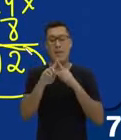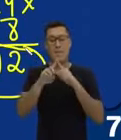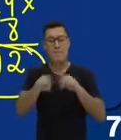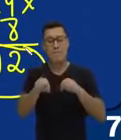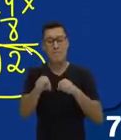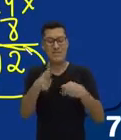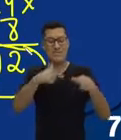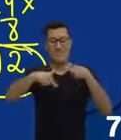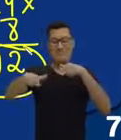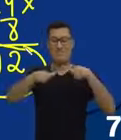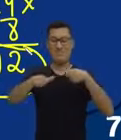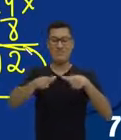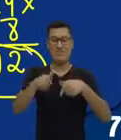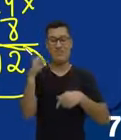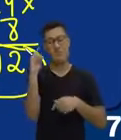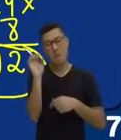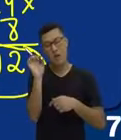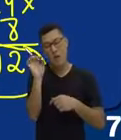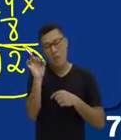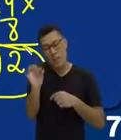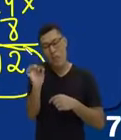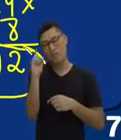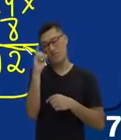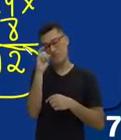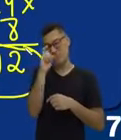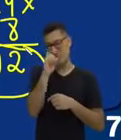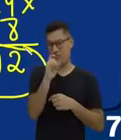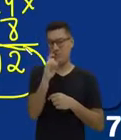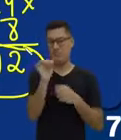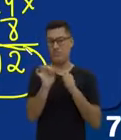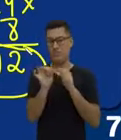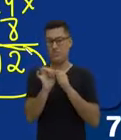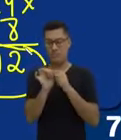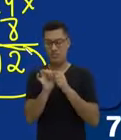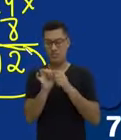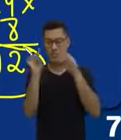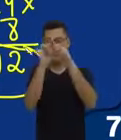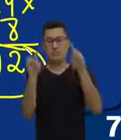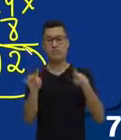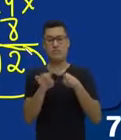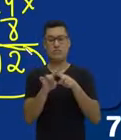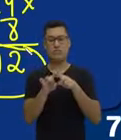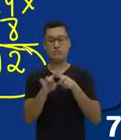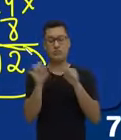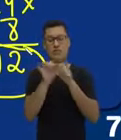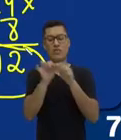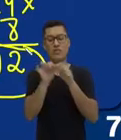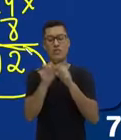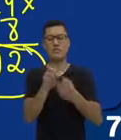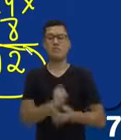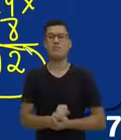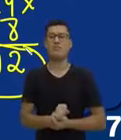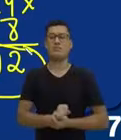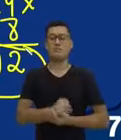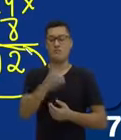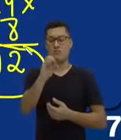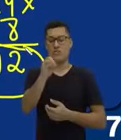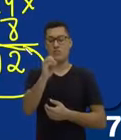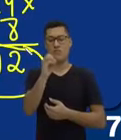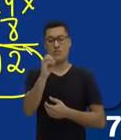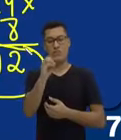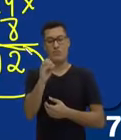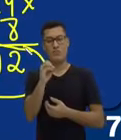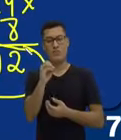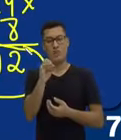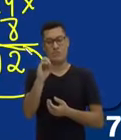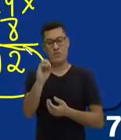Isso ia acontecer 10 vezes, né? Teria que fazer, no caso, uma tabelinha aí e fazer... No caso do zero, né, que é o ponto